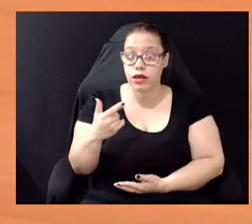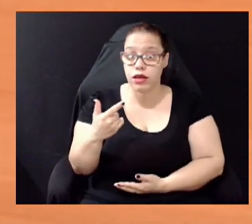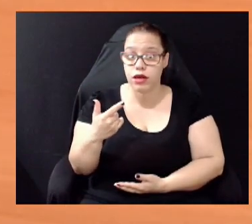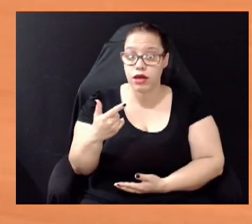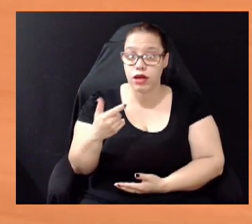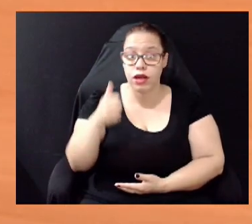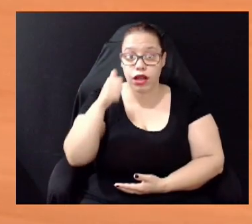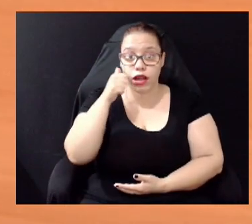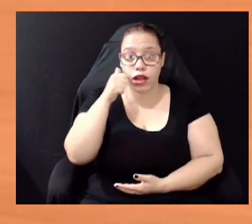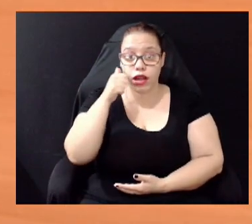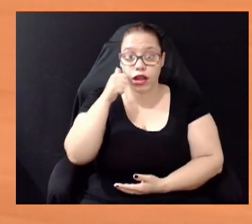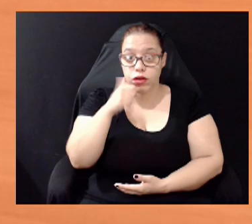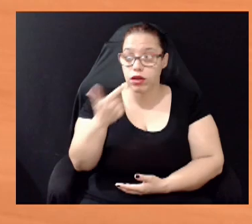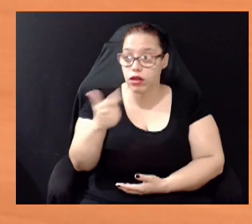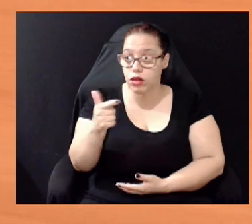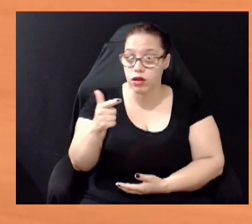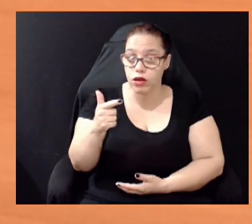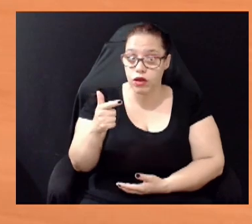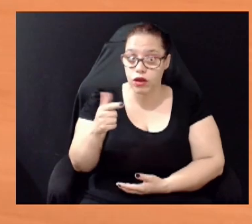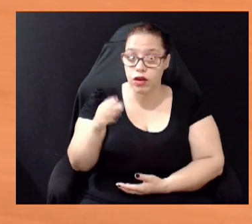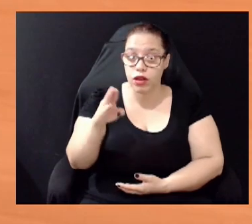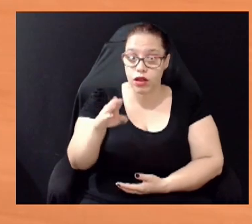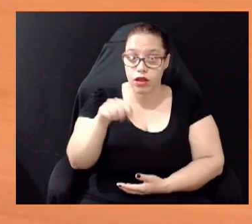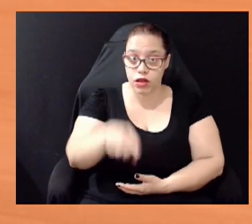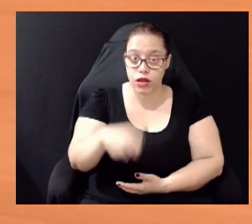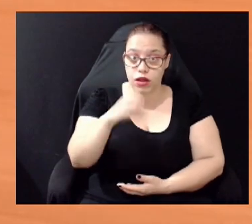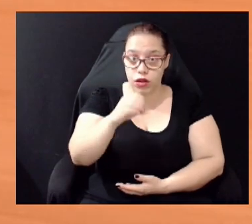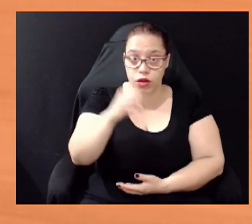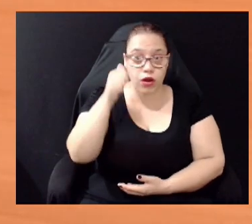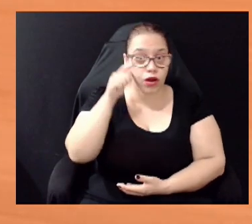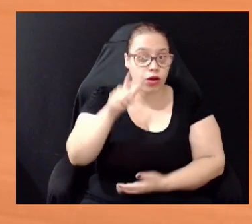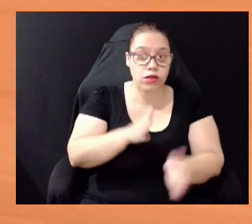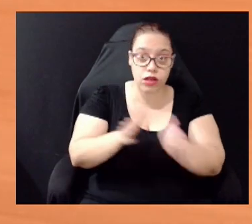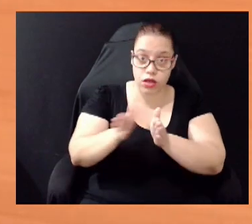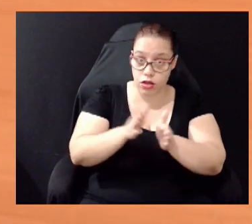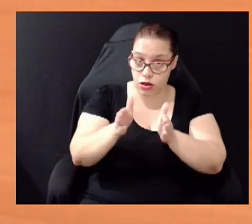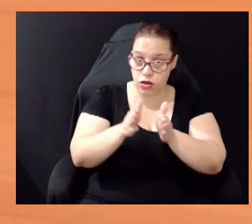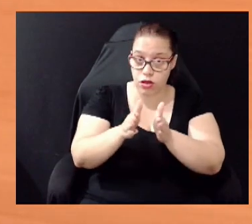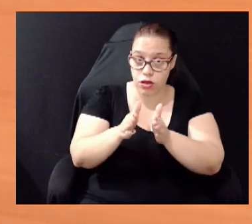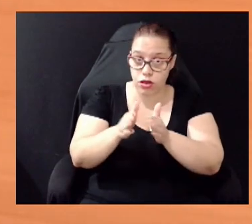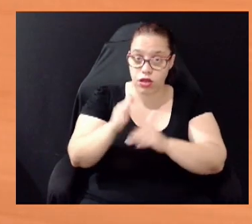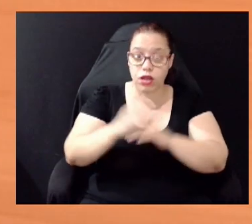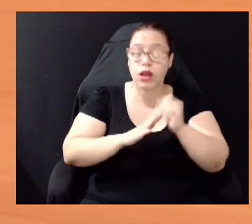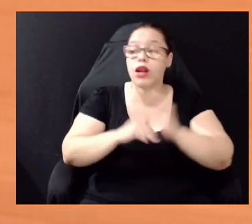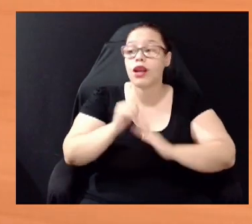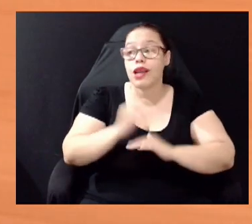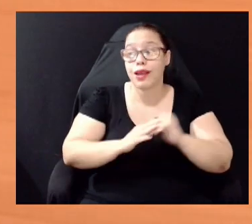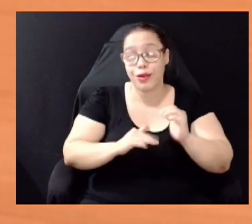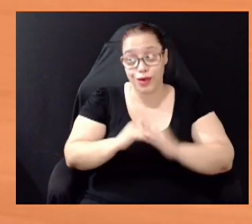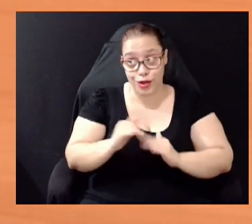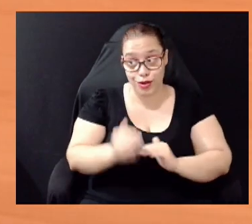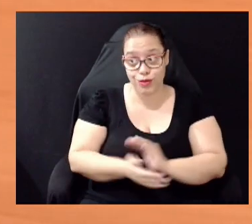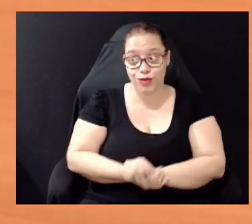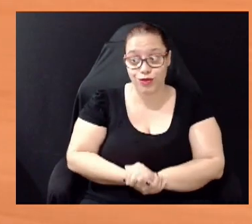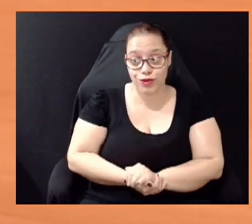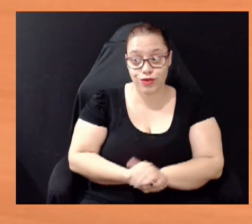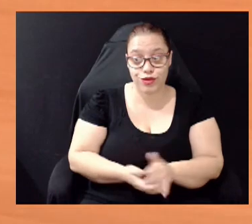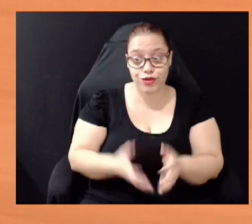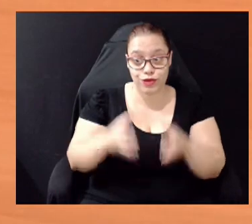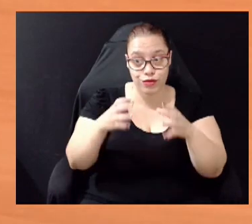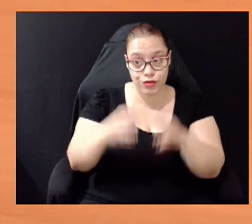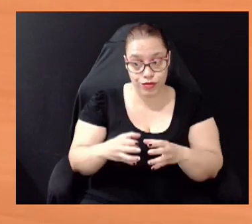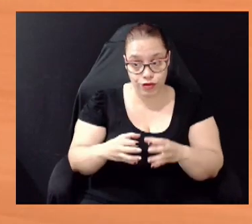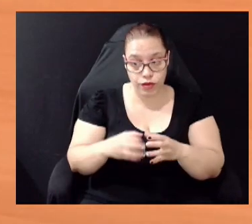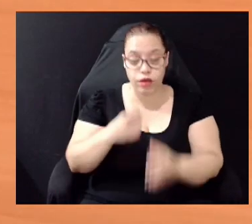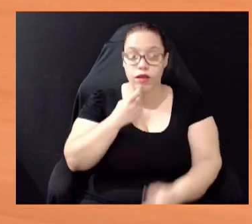tenham mais que ter o BO para conseguir acessar esses serviços. A nossa ocupação hoje aqui em Campinas é a única